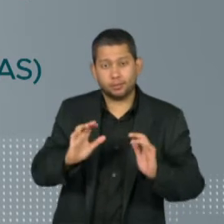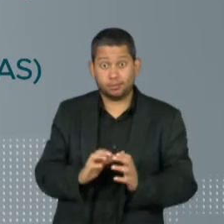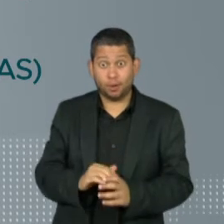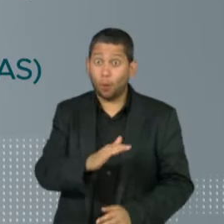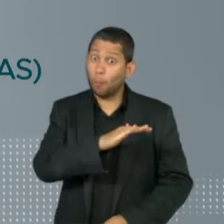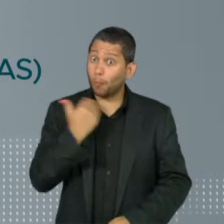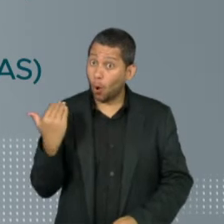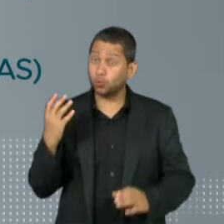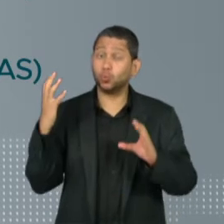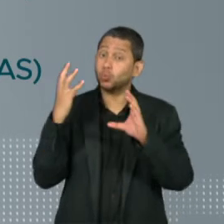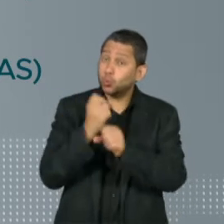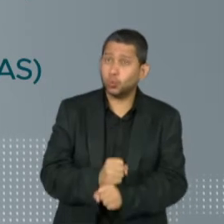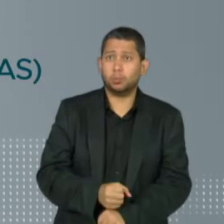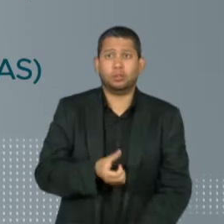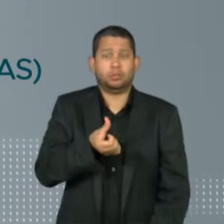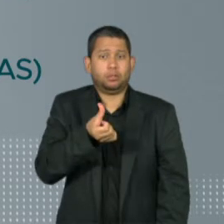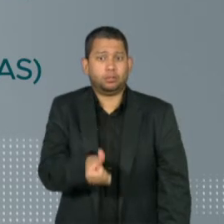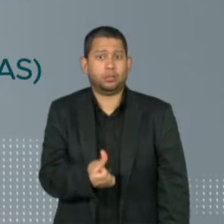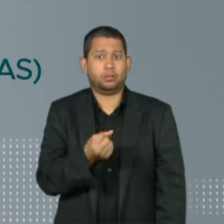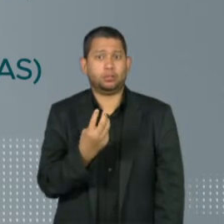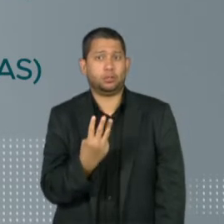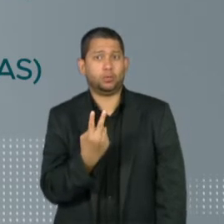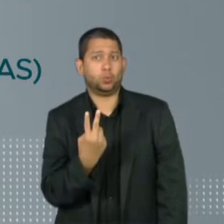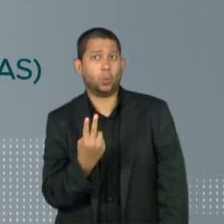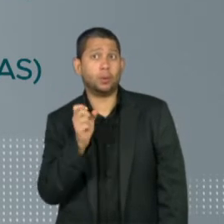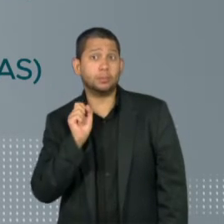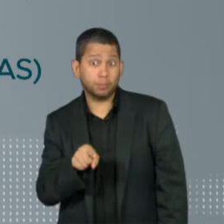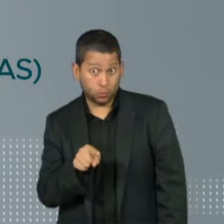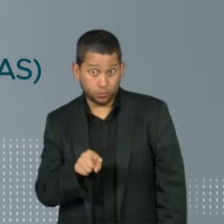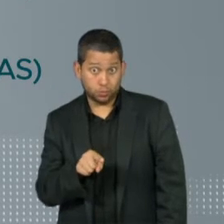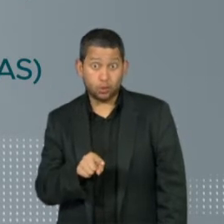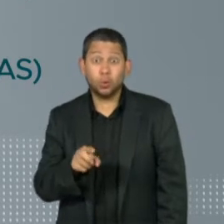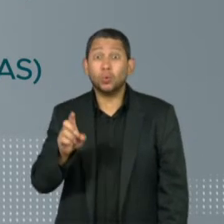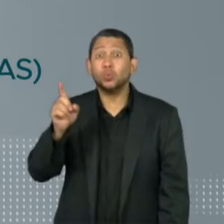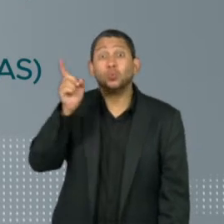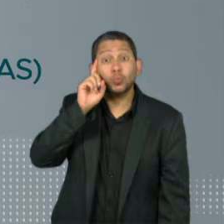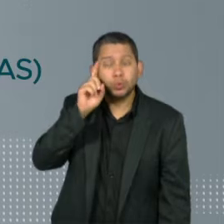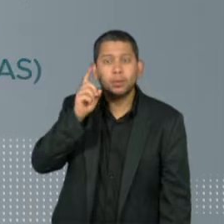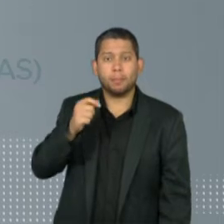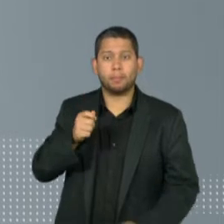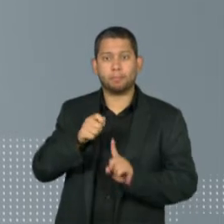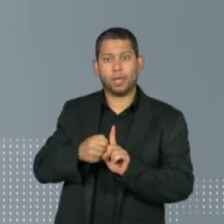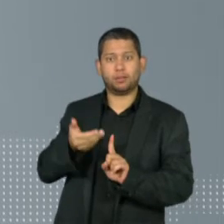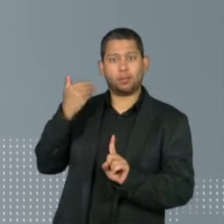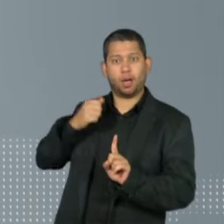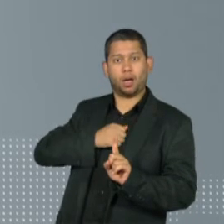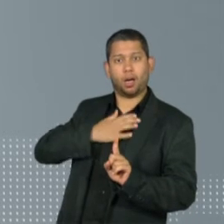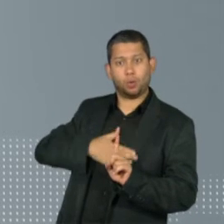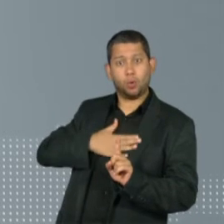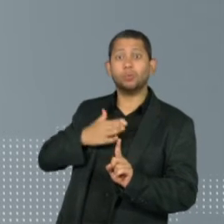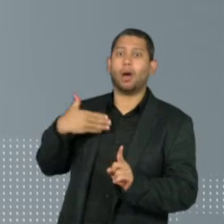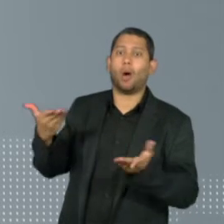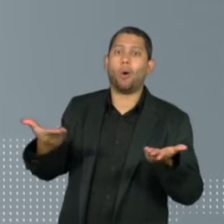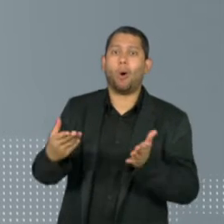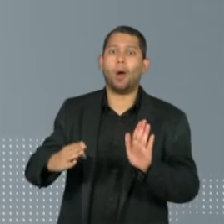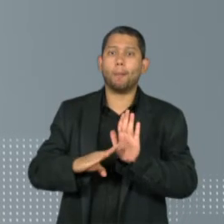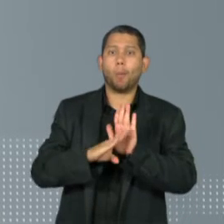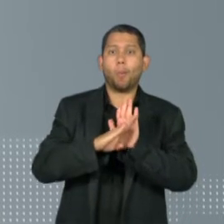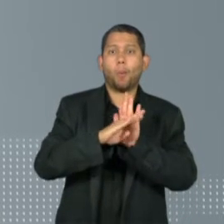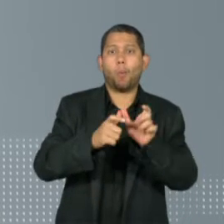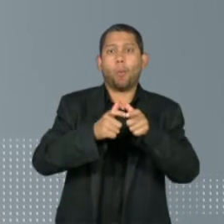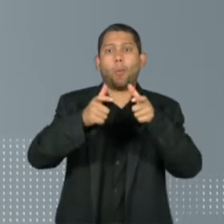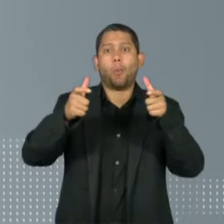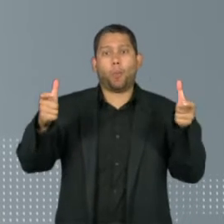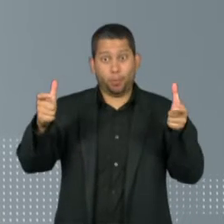de 632 mil, com a maior média diária desde agosto. Segundo o Ministério da Saúde, são